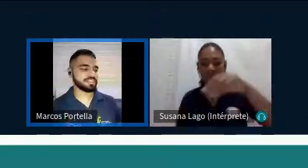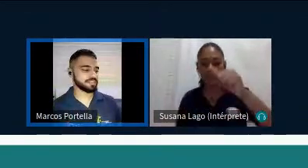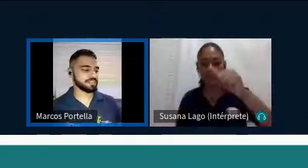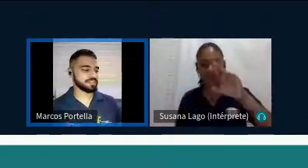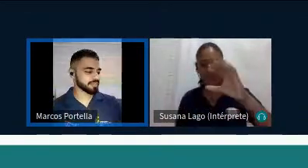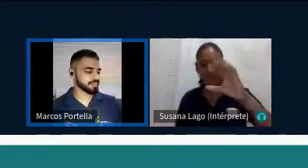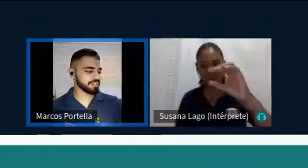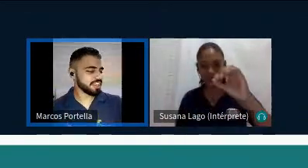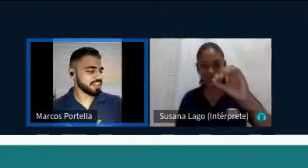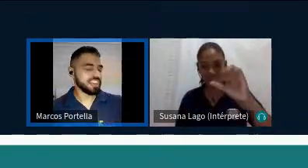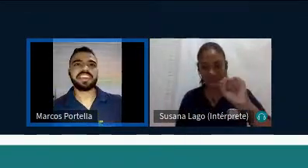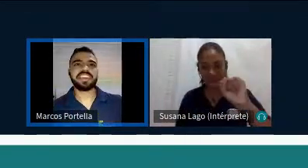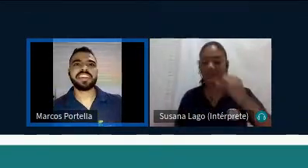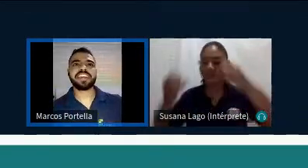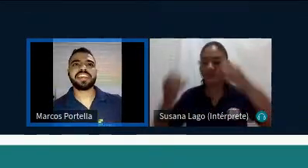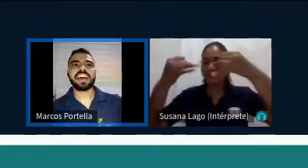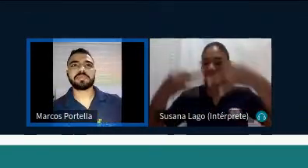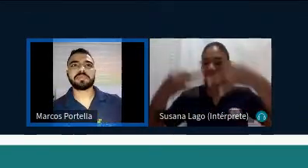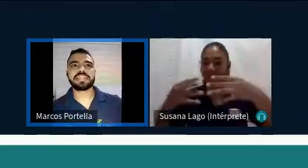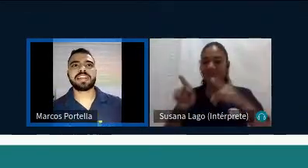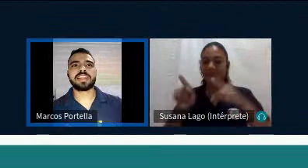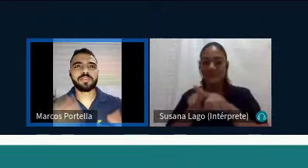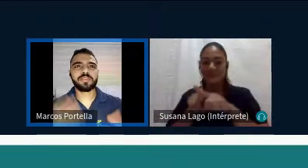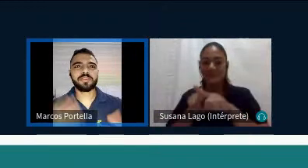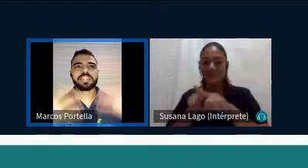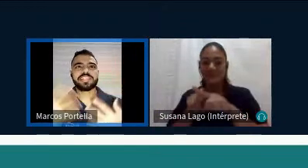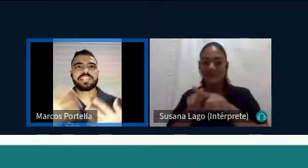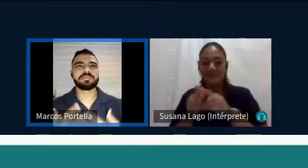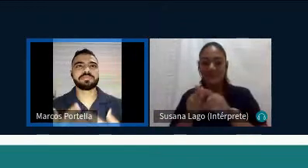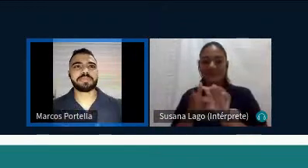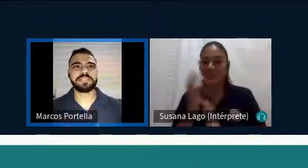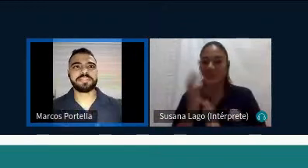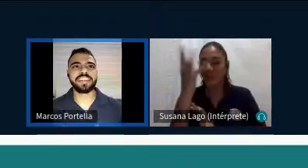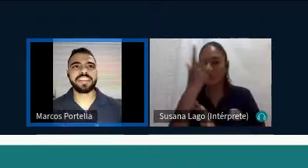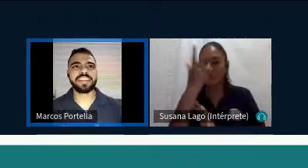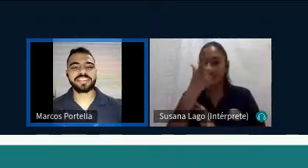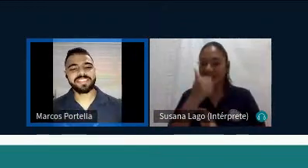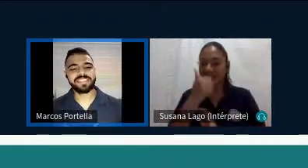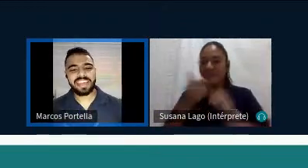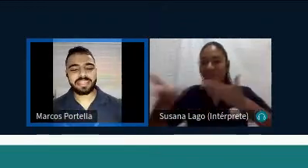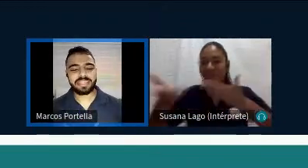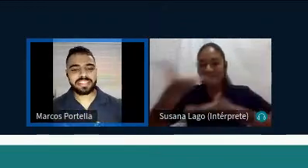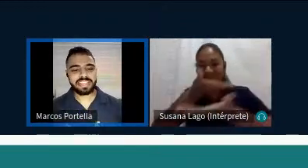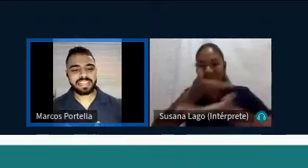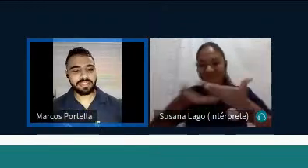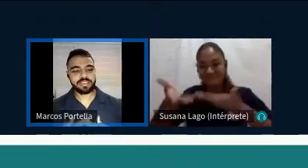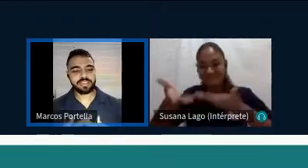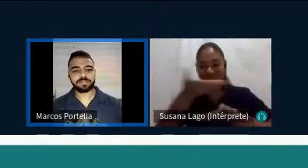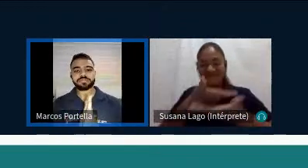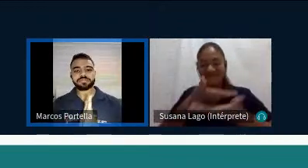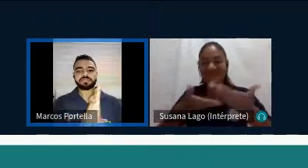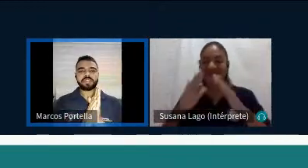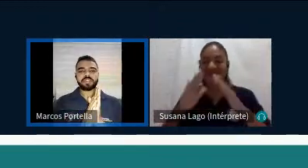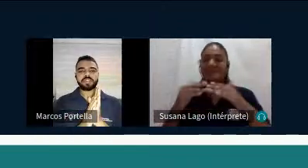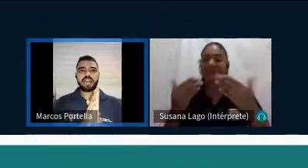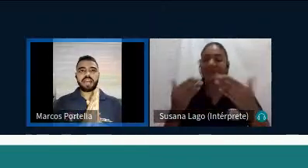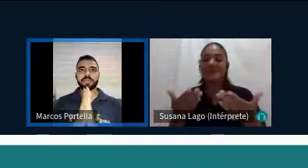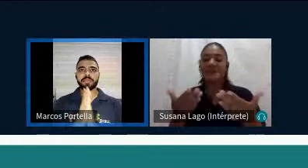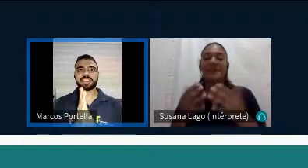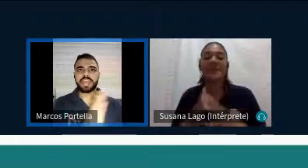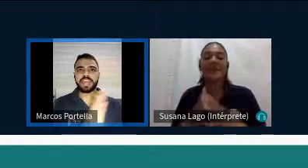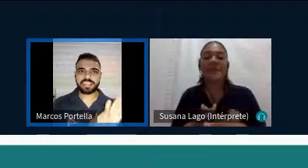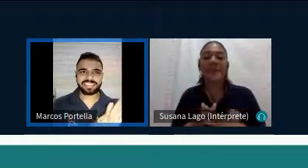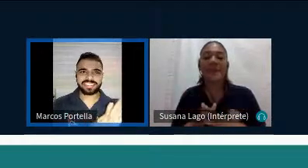pouco e a sua beleza dá um contraste um pouco na minha feiura. Mas basicamente o quê? A prova da